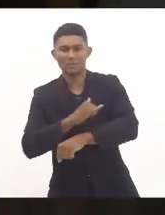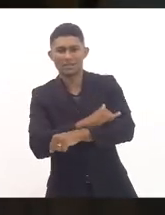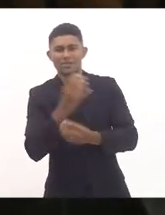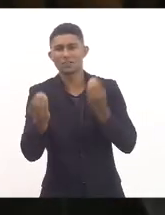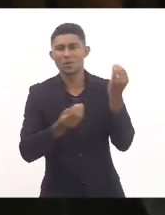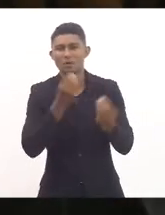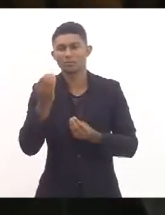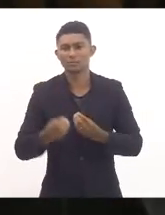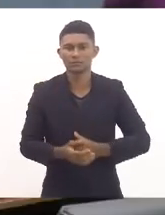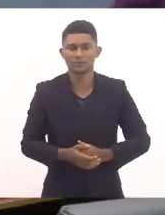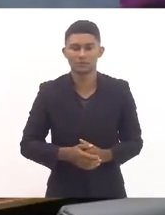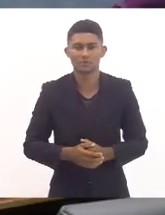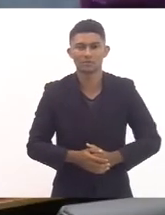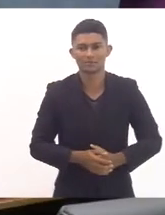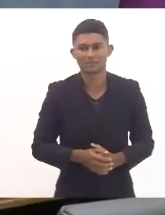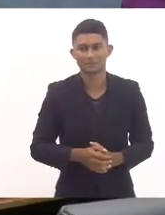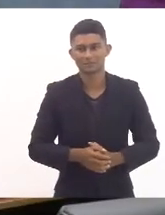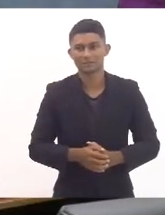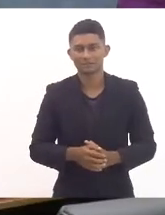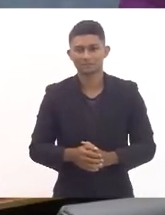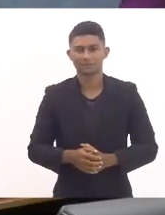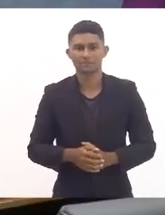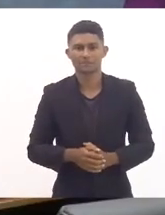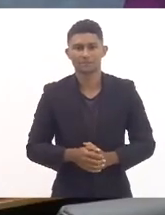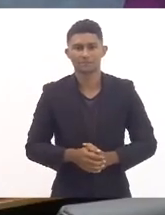senhor presidente. Okay. Muito obrigado.